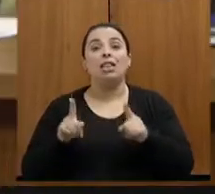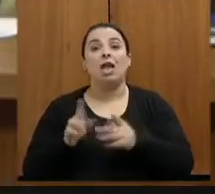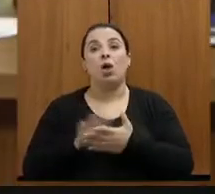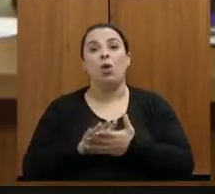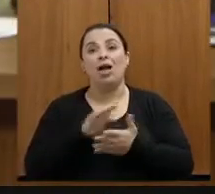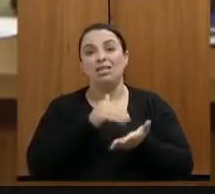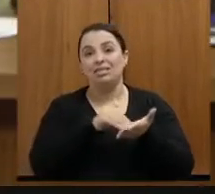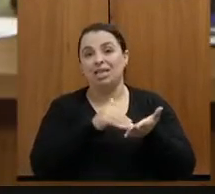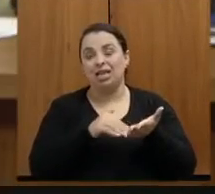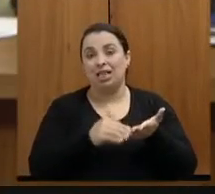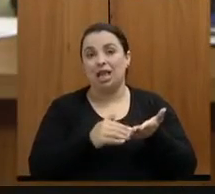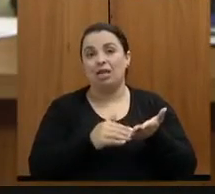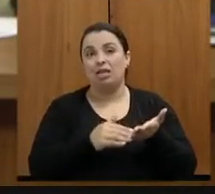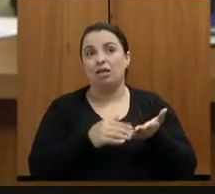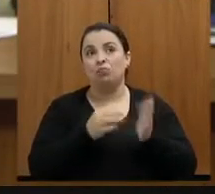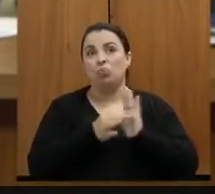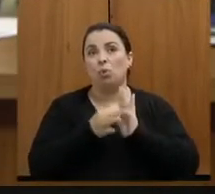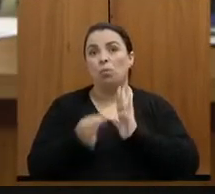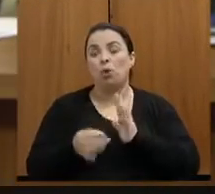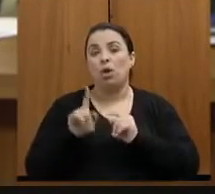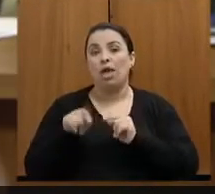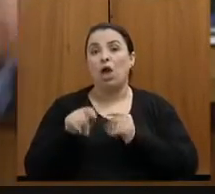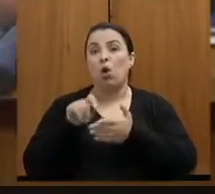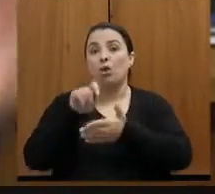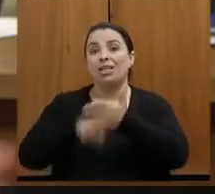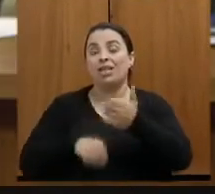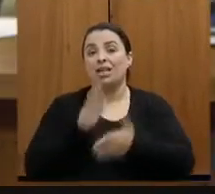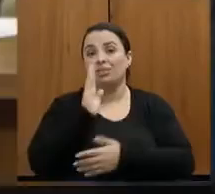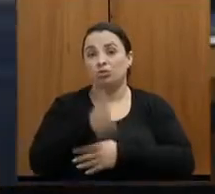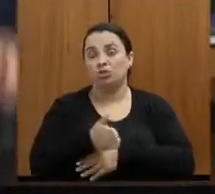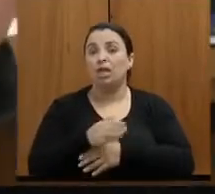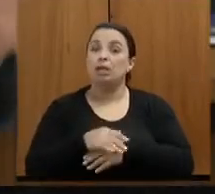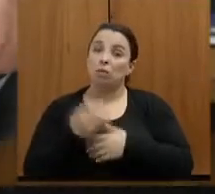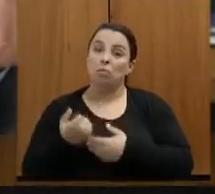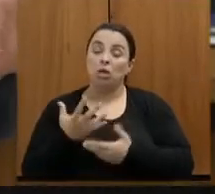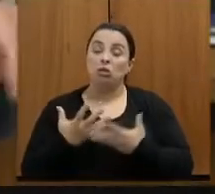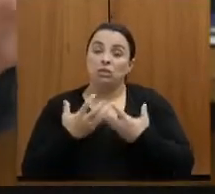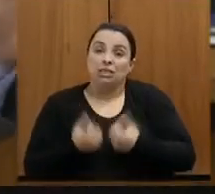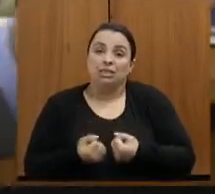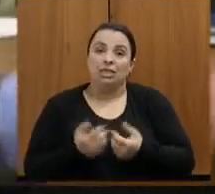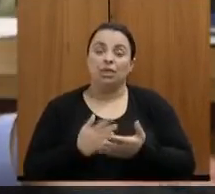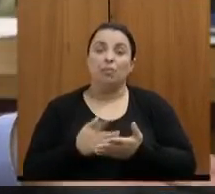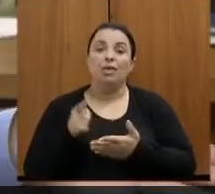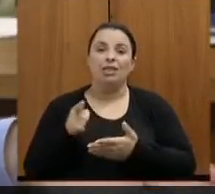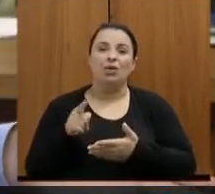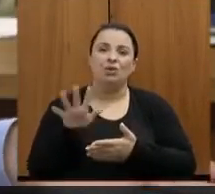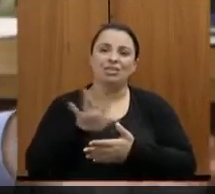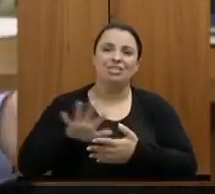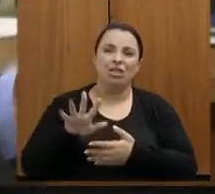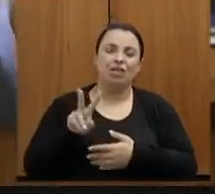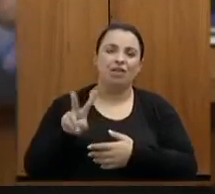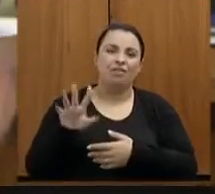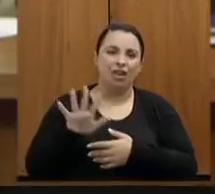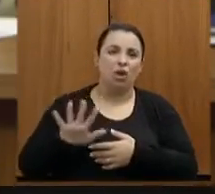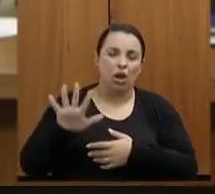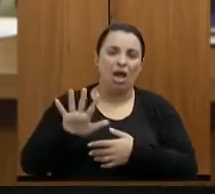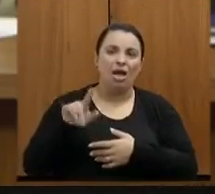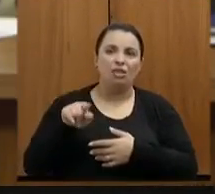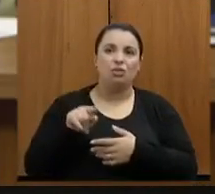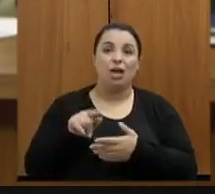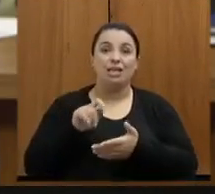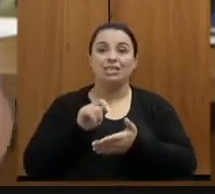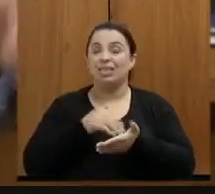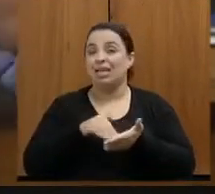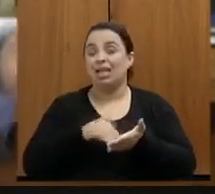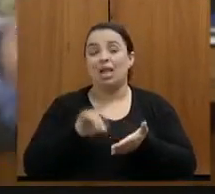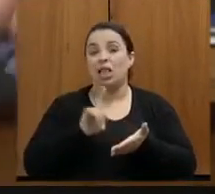colocou foi de fazer a contratação direta. Então, no território do Vale do Aço, a Secretaria não contrata, ou ela